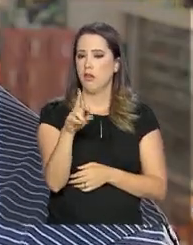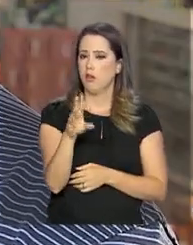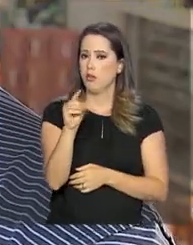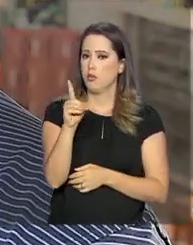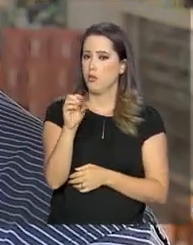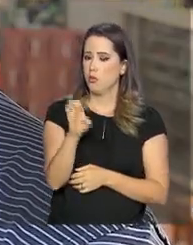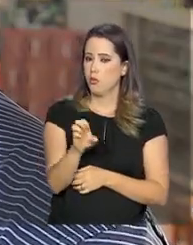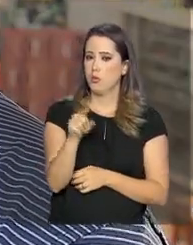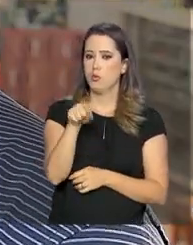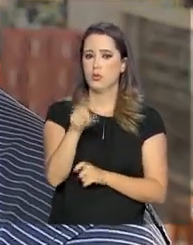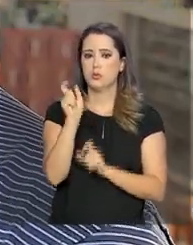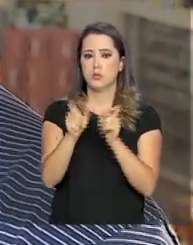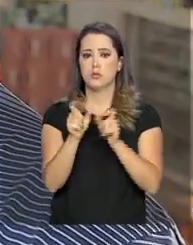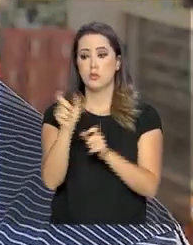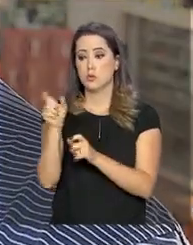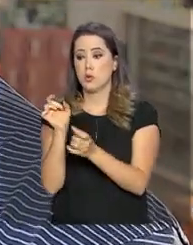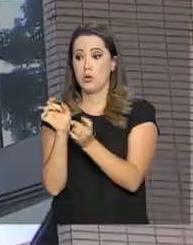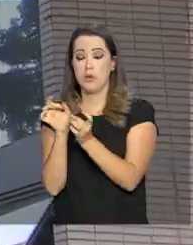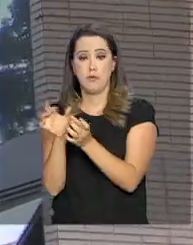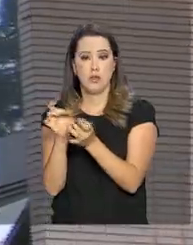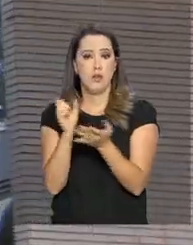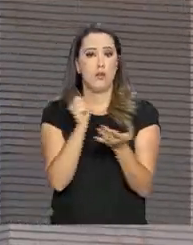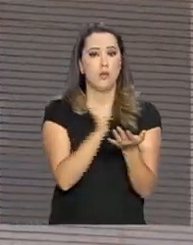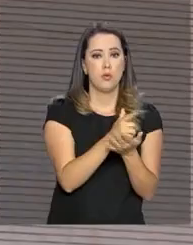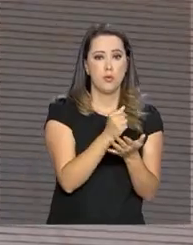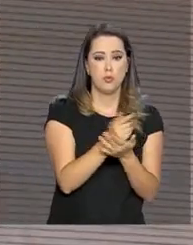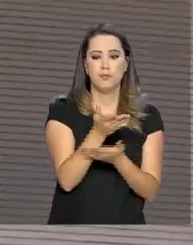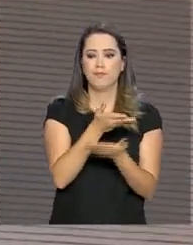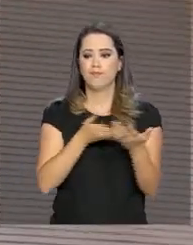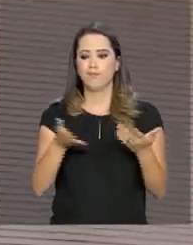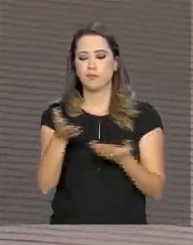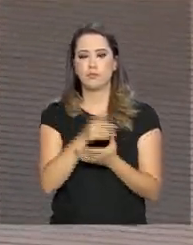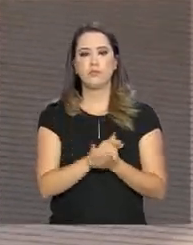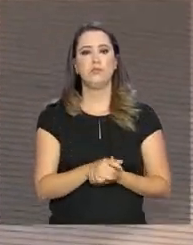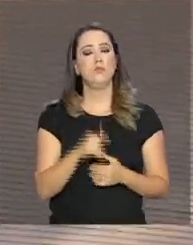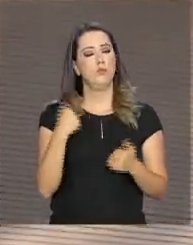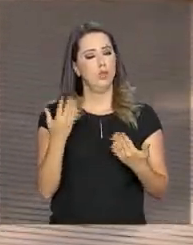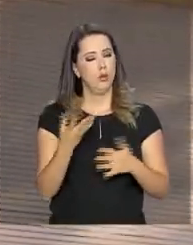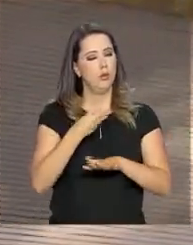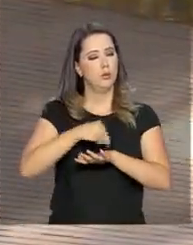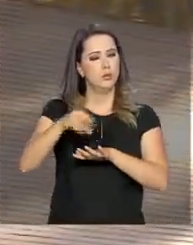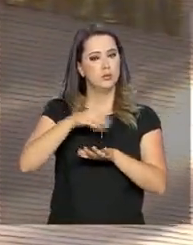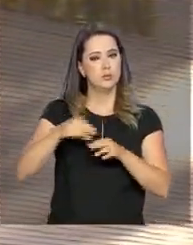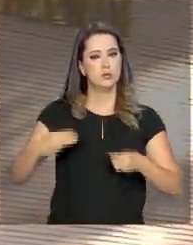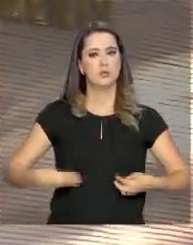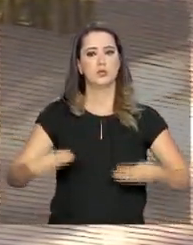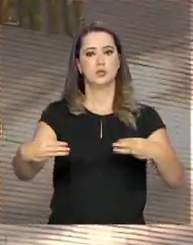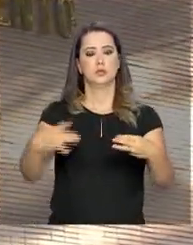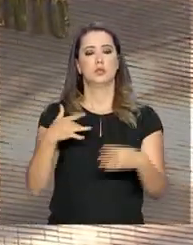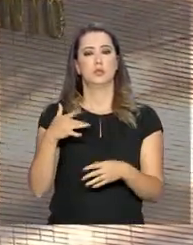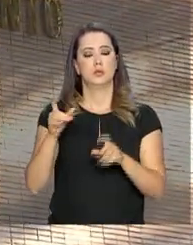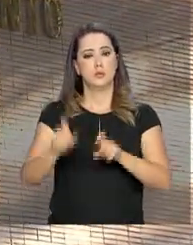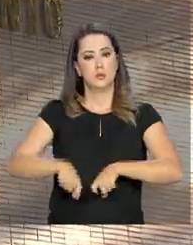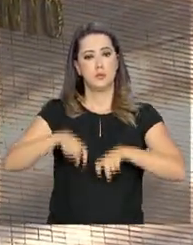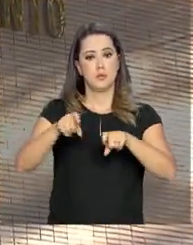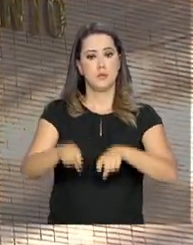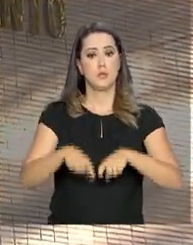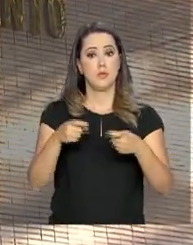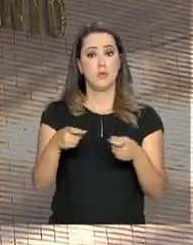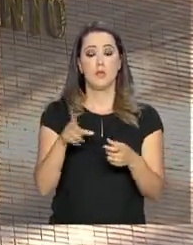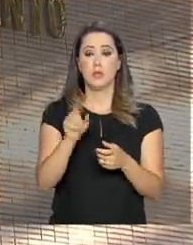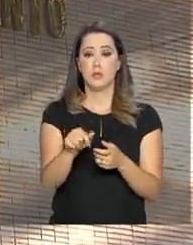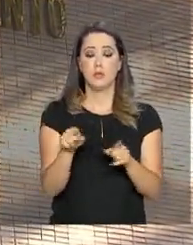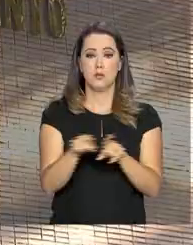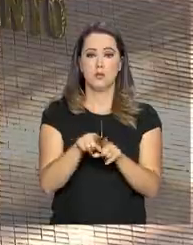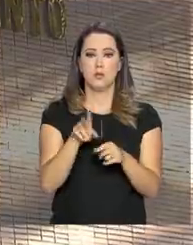do comprador, do vendedor, do produtor. Com essas informações, o Ministério da Agricultura e as vigilâncias sanitárias dos